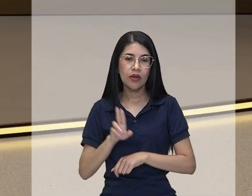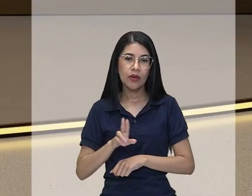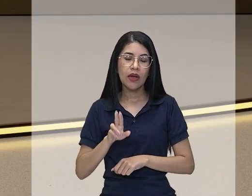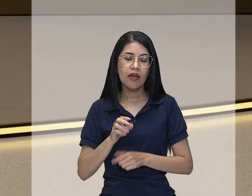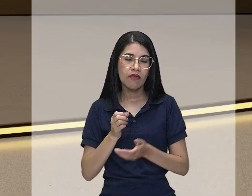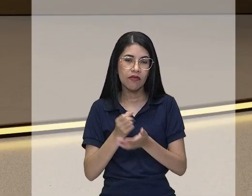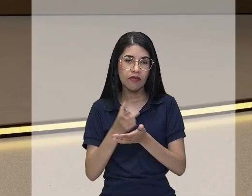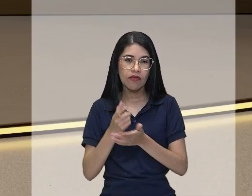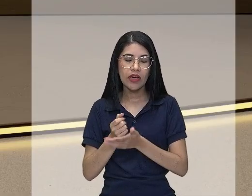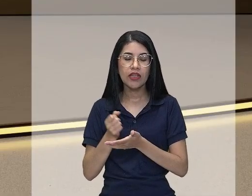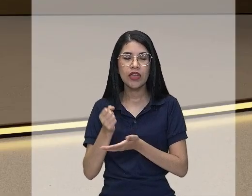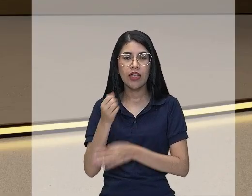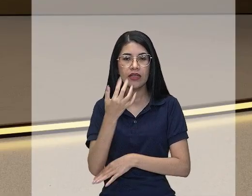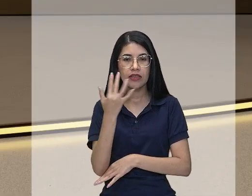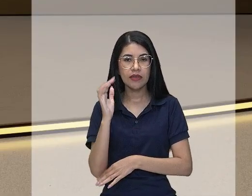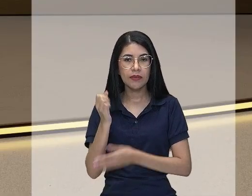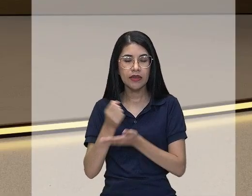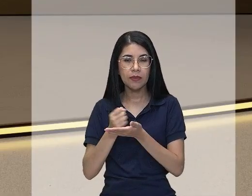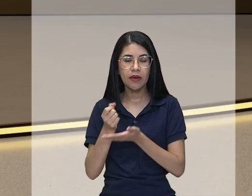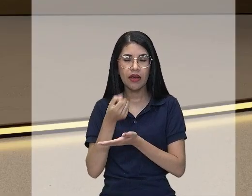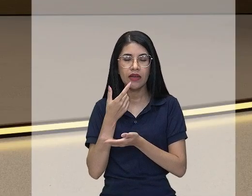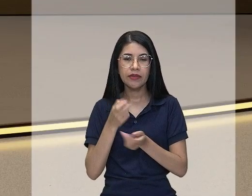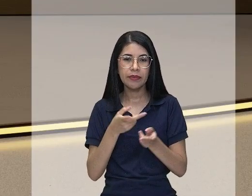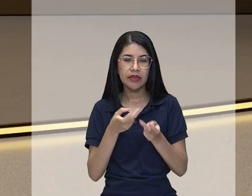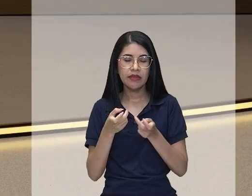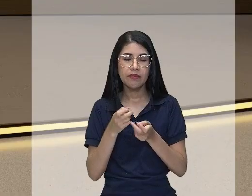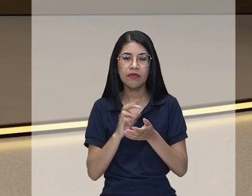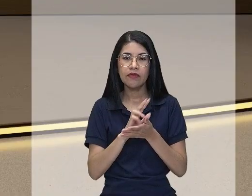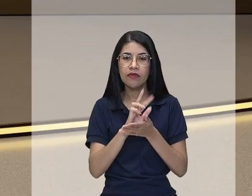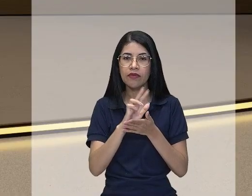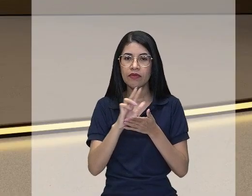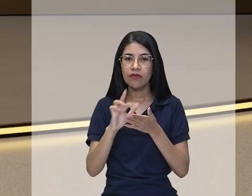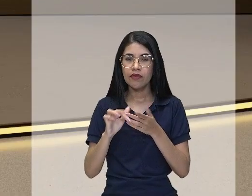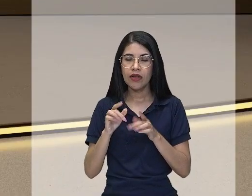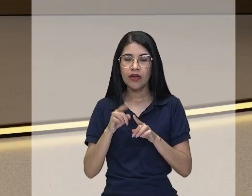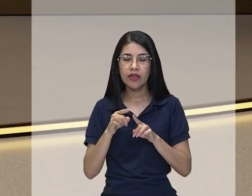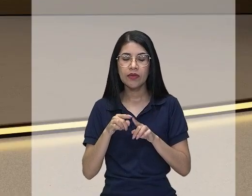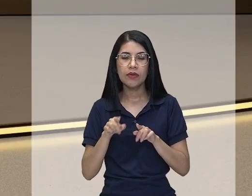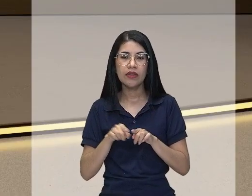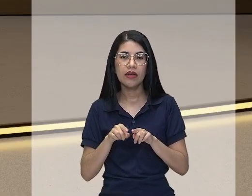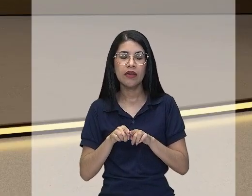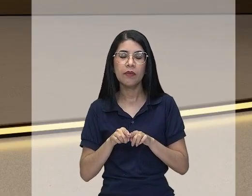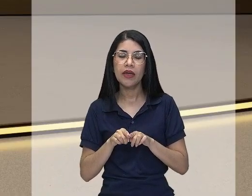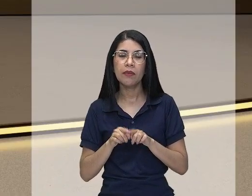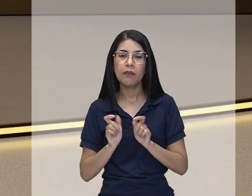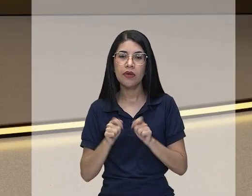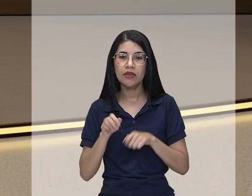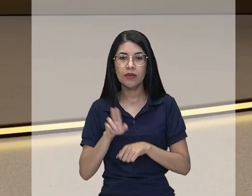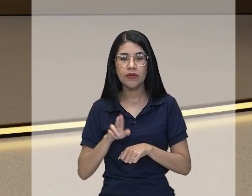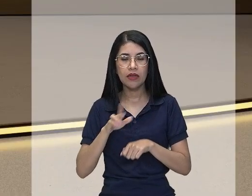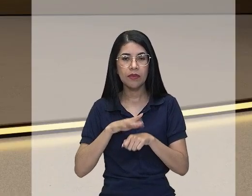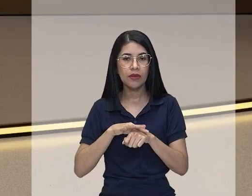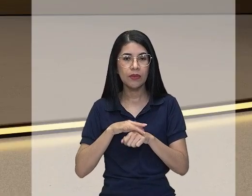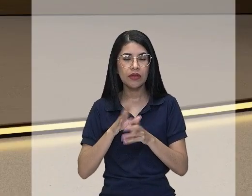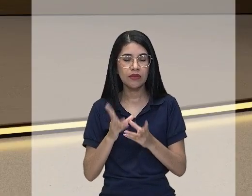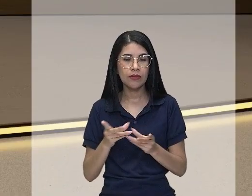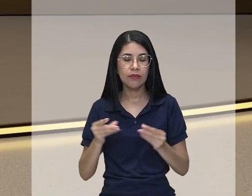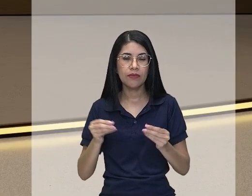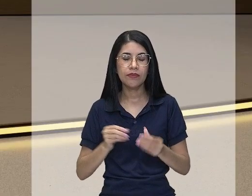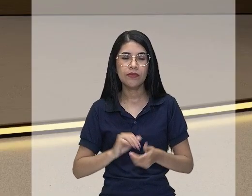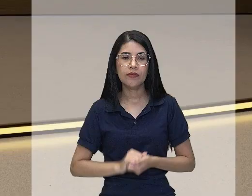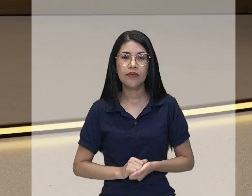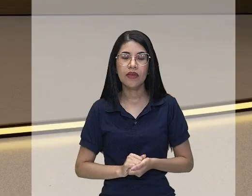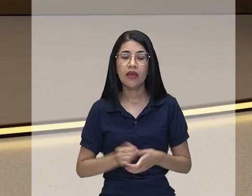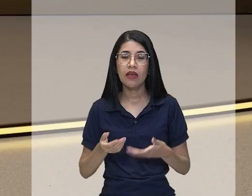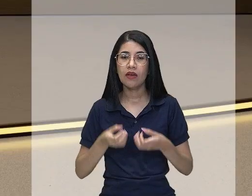Então a gente pôde observar essa grande variedade que existe e diferentes doenças também, né, que acabam sendo tratadas. E a gente vai falar